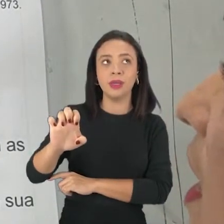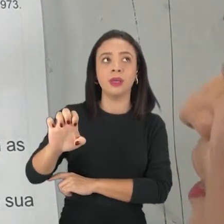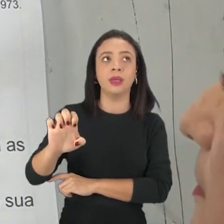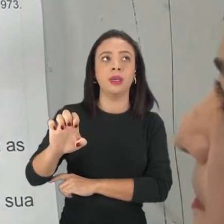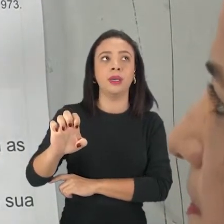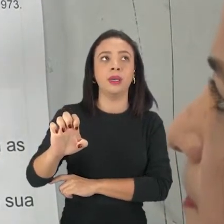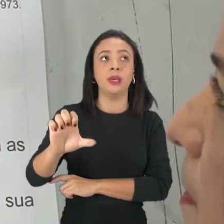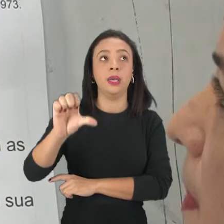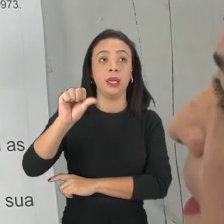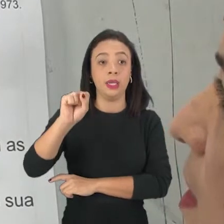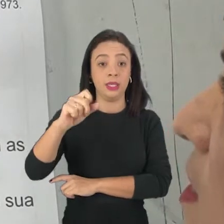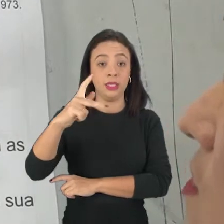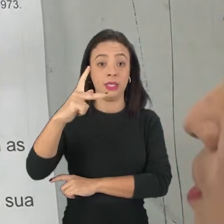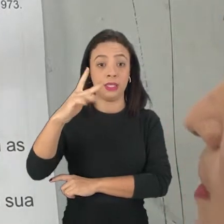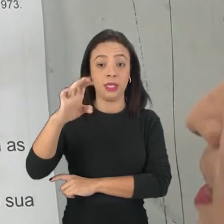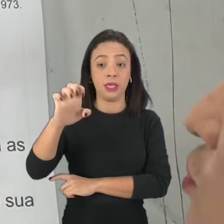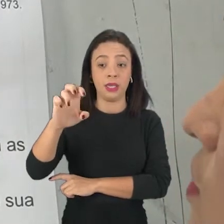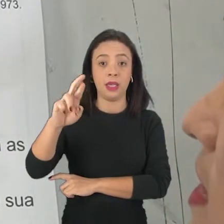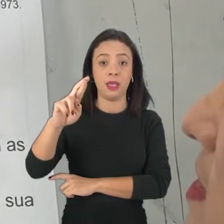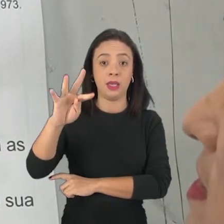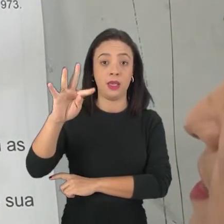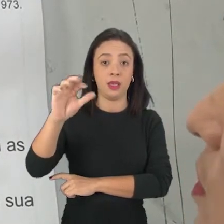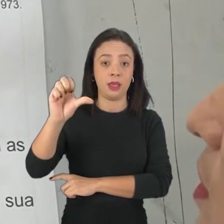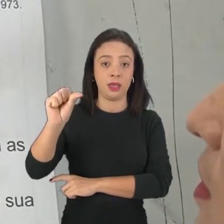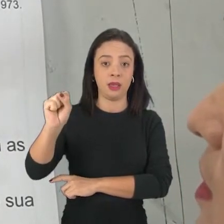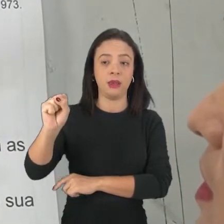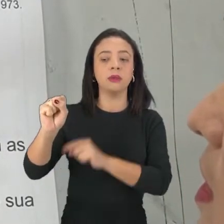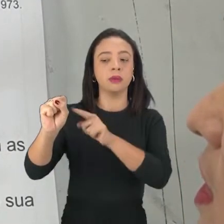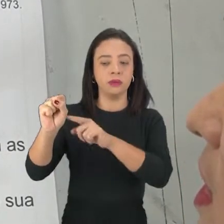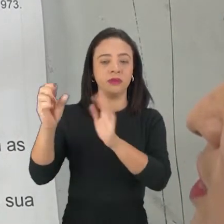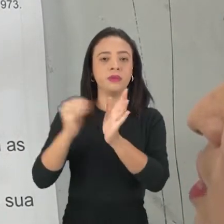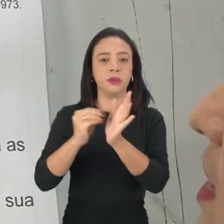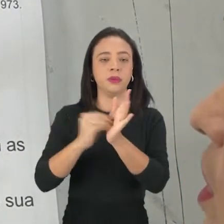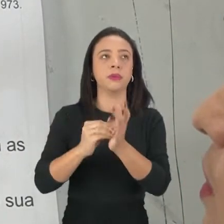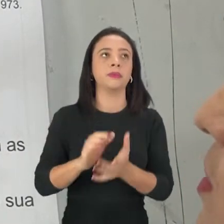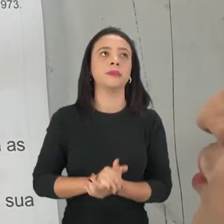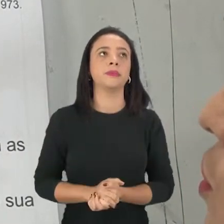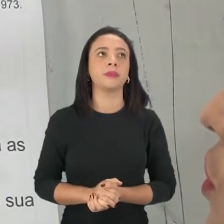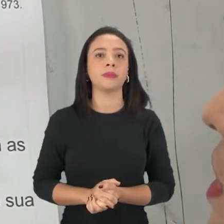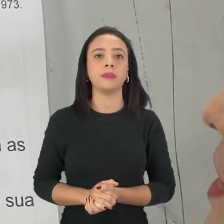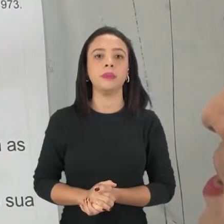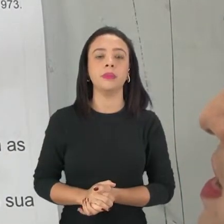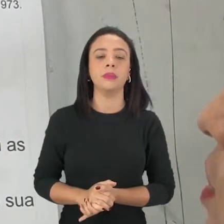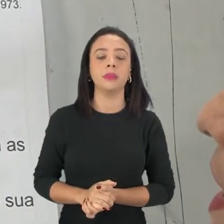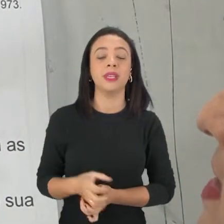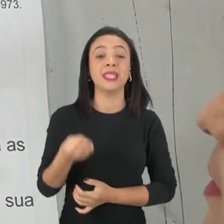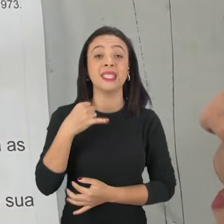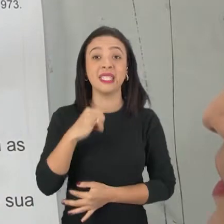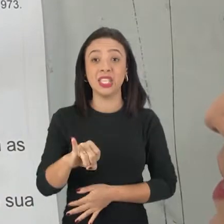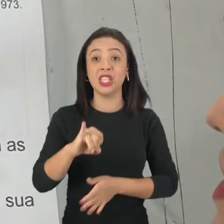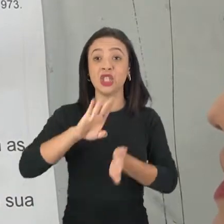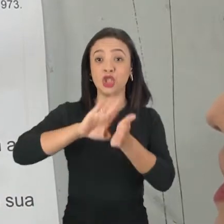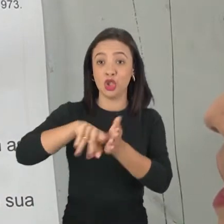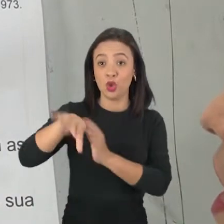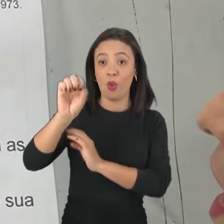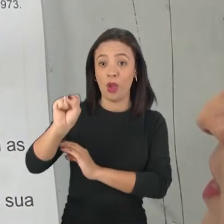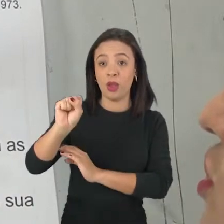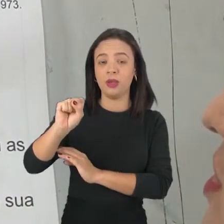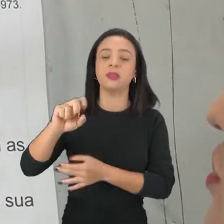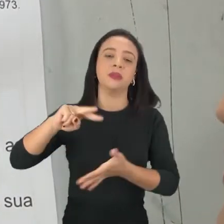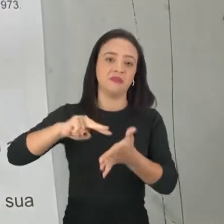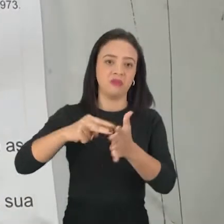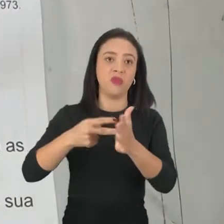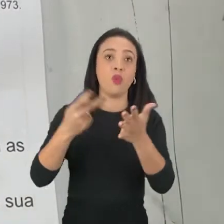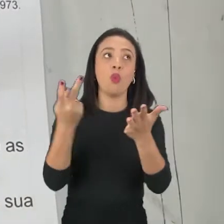esse professora é somente um essa Zinho ele já dá um eu de concordância Então essa palavra aqui